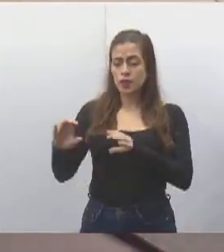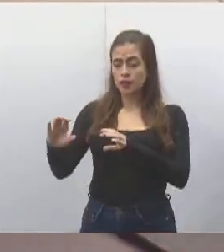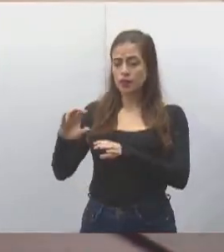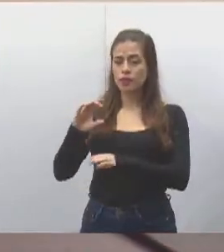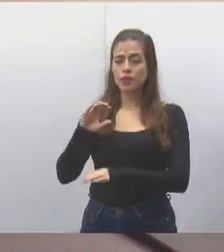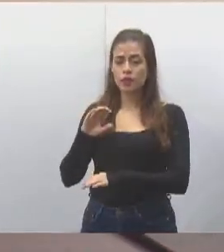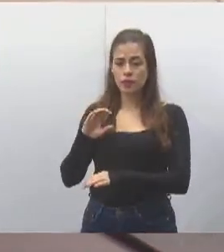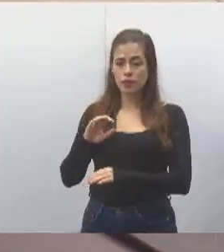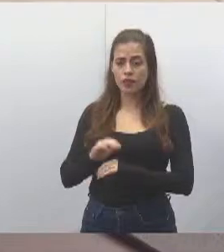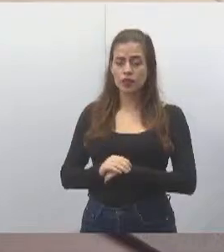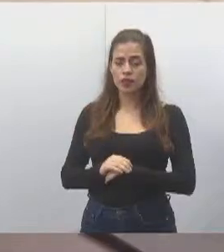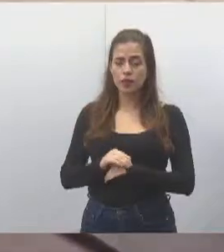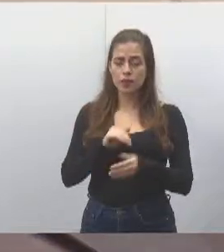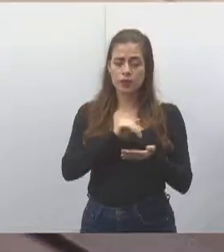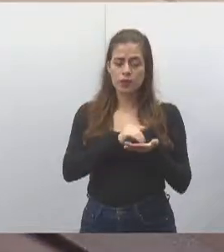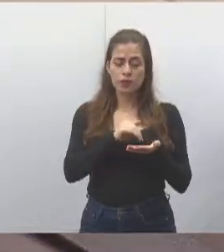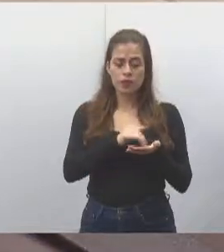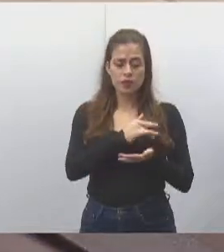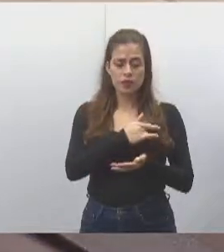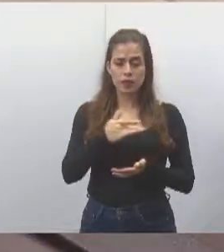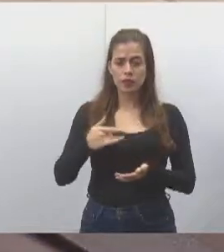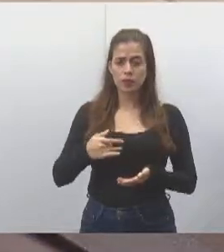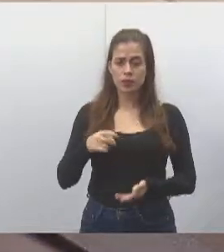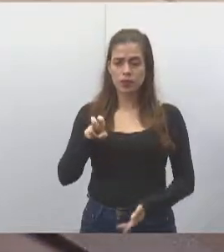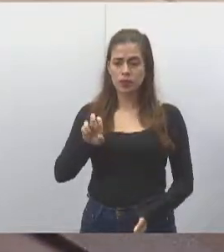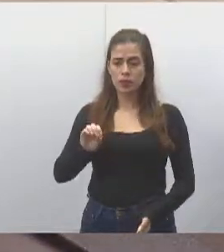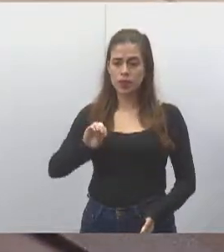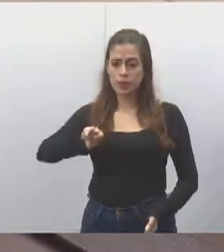aqui na Secretaria de Saúde